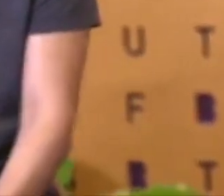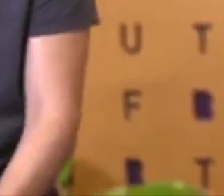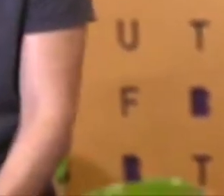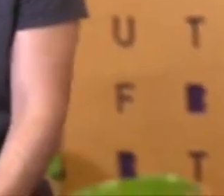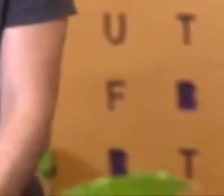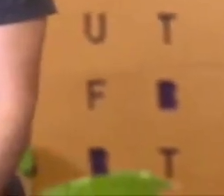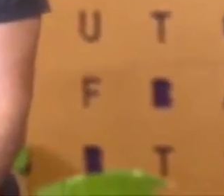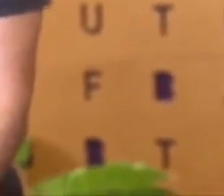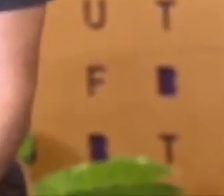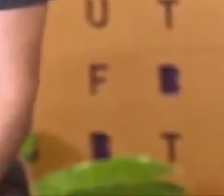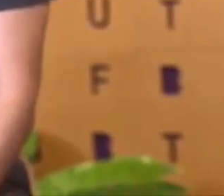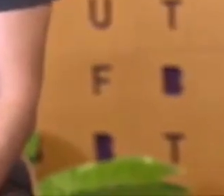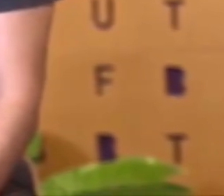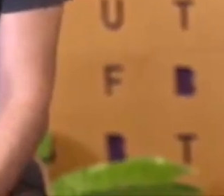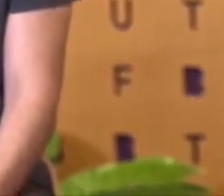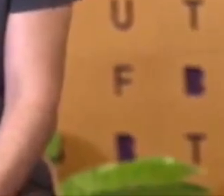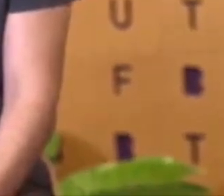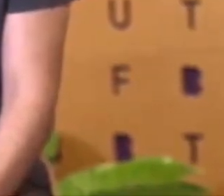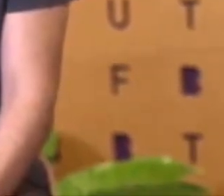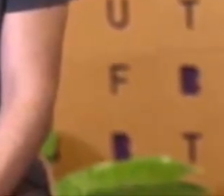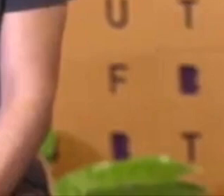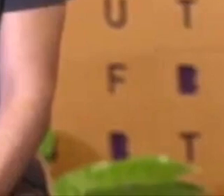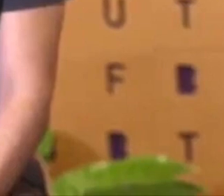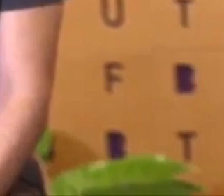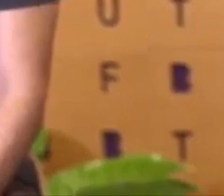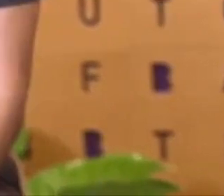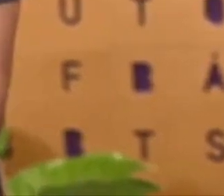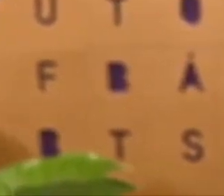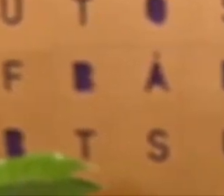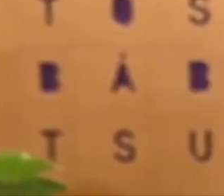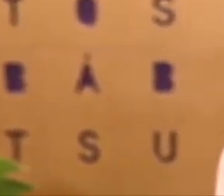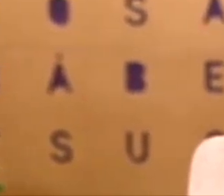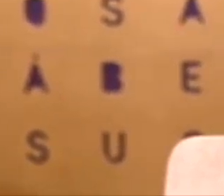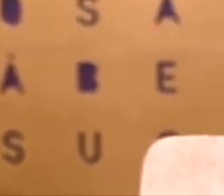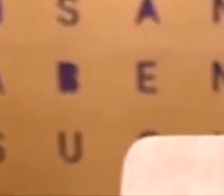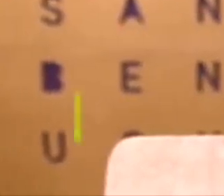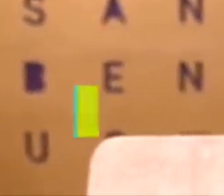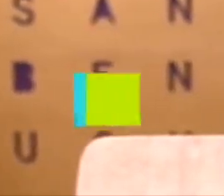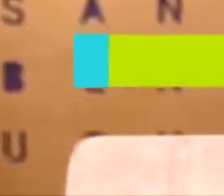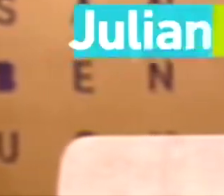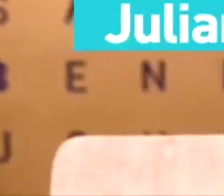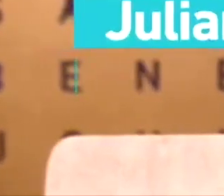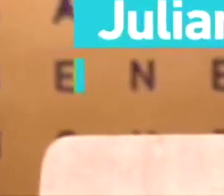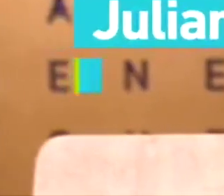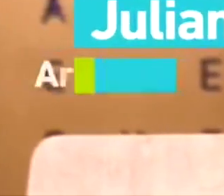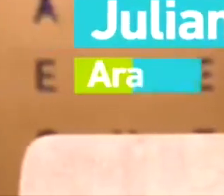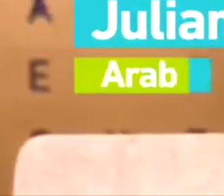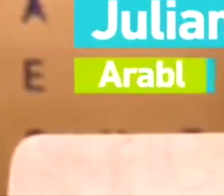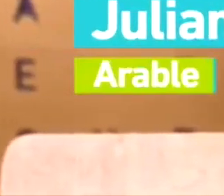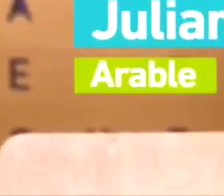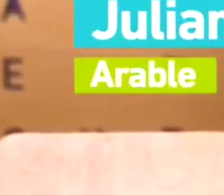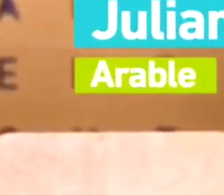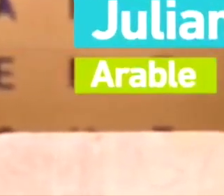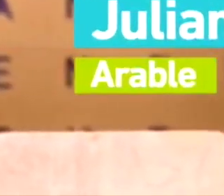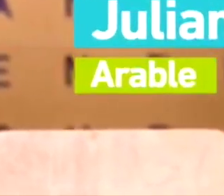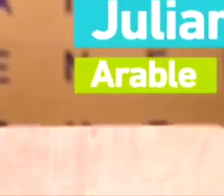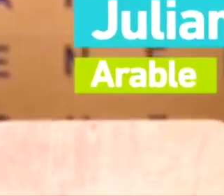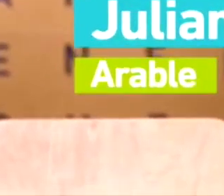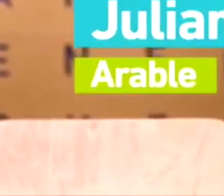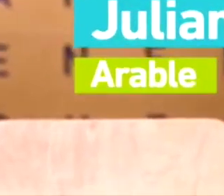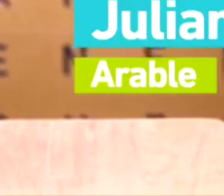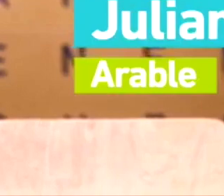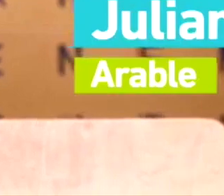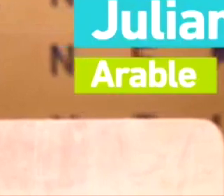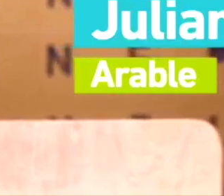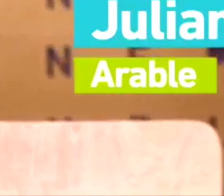Obrigada, pessoal. Olá a todos. Juliana Kini, eu vou apresentar um pouquinho sobre a Arable. Vou só aguardar a